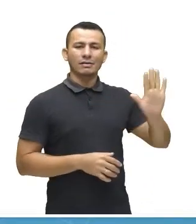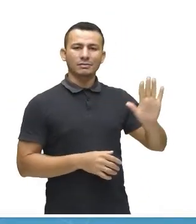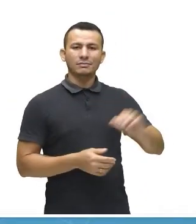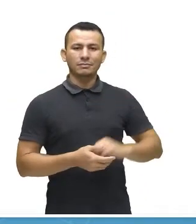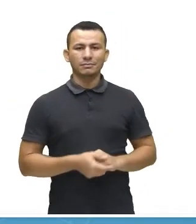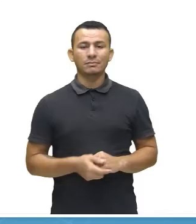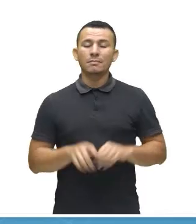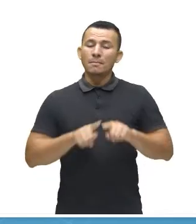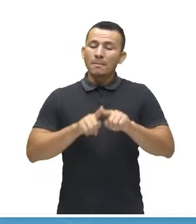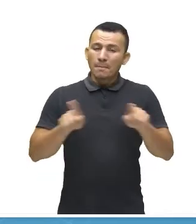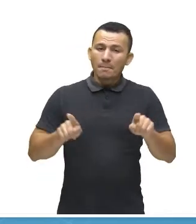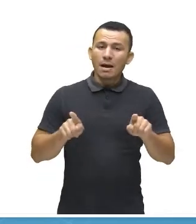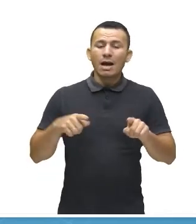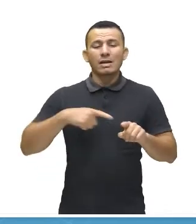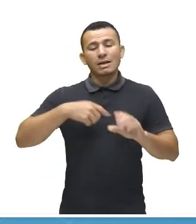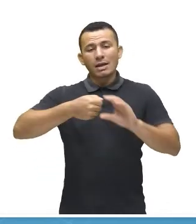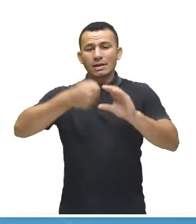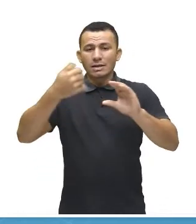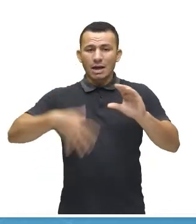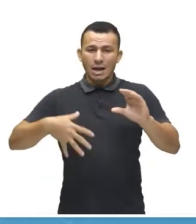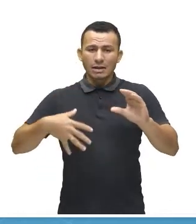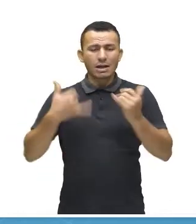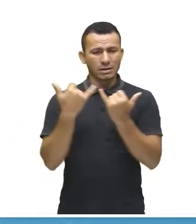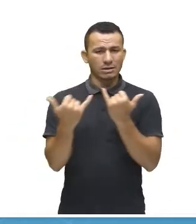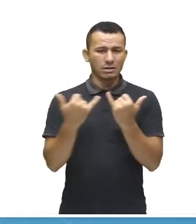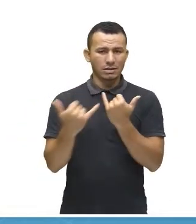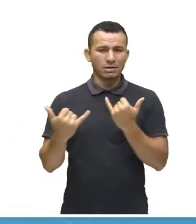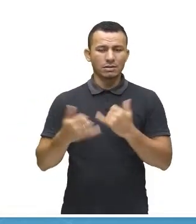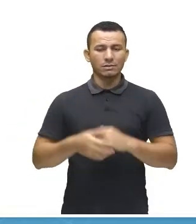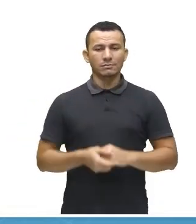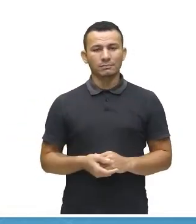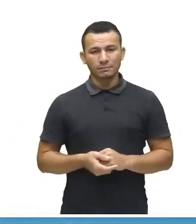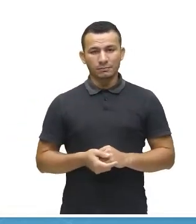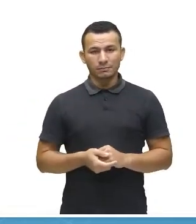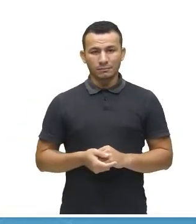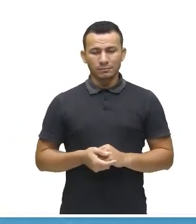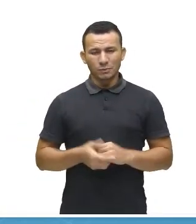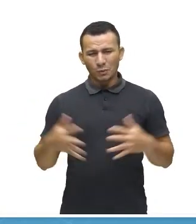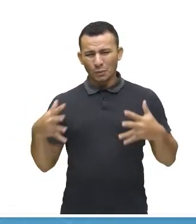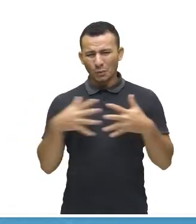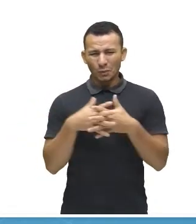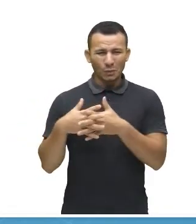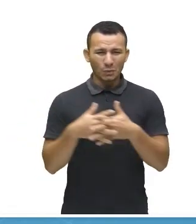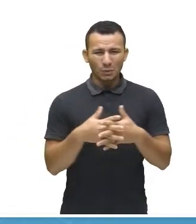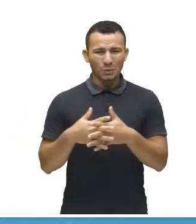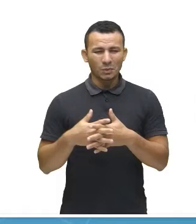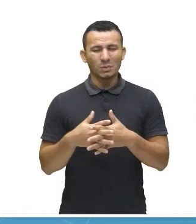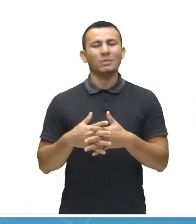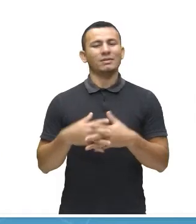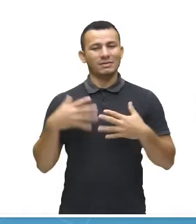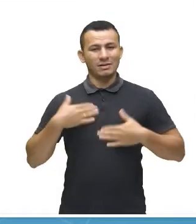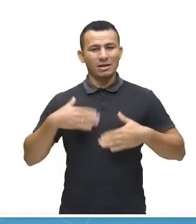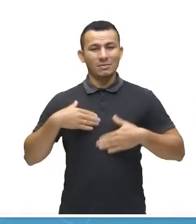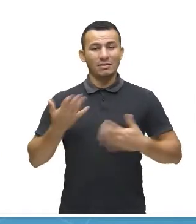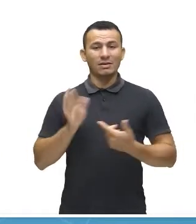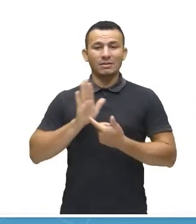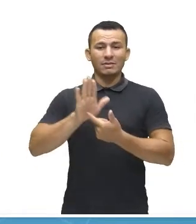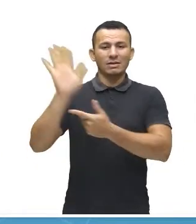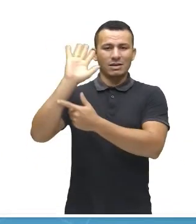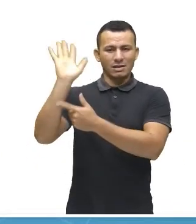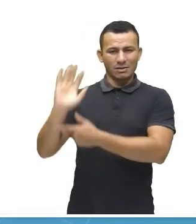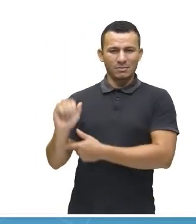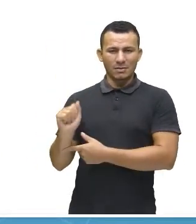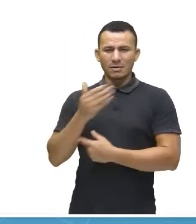mas apresenta características muito semelhantes. Ficou confuso? Então vamos verificar um mapa para vocês